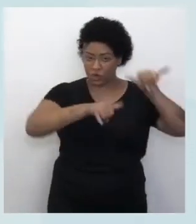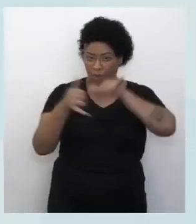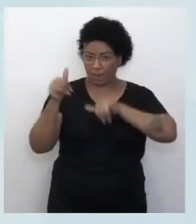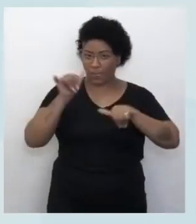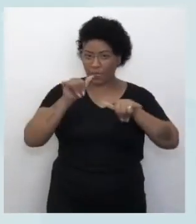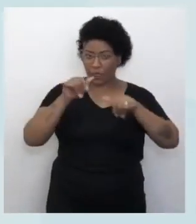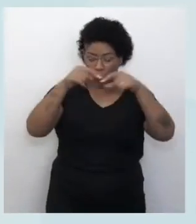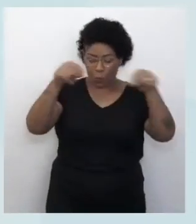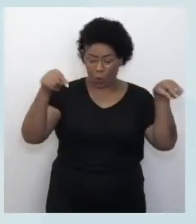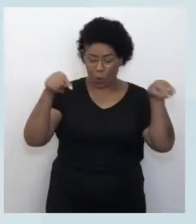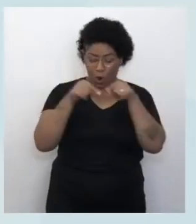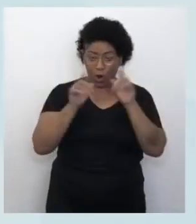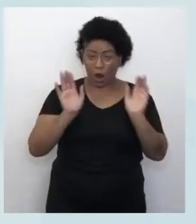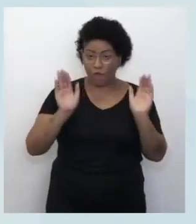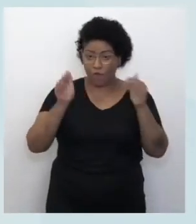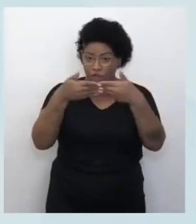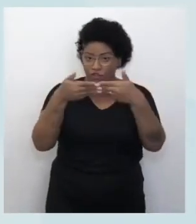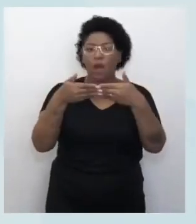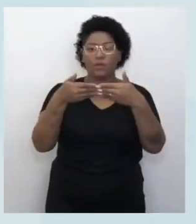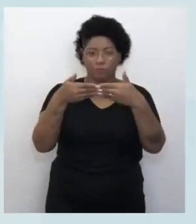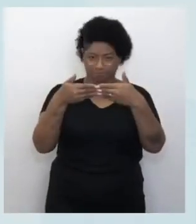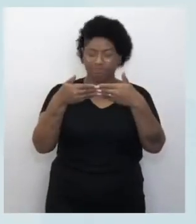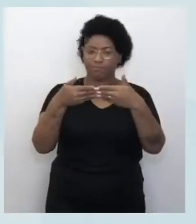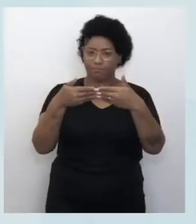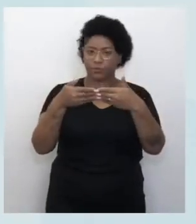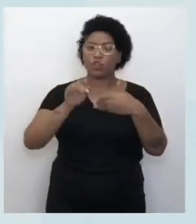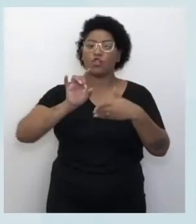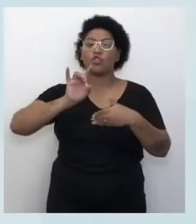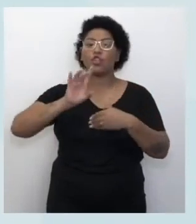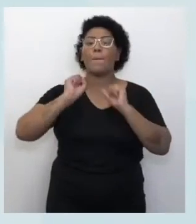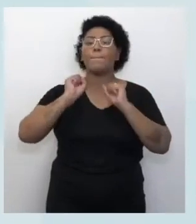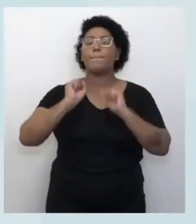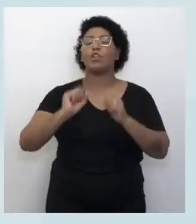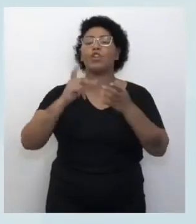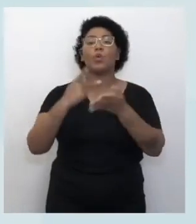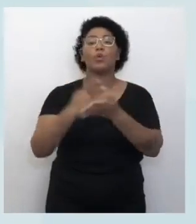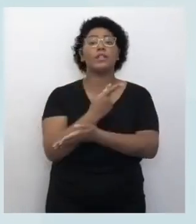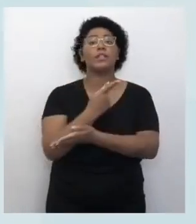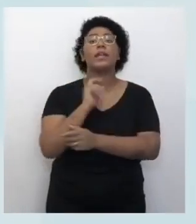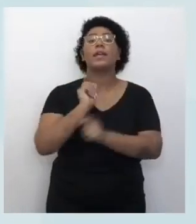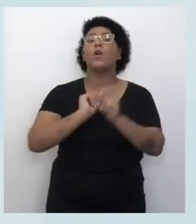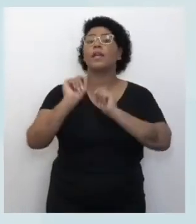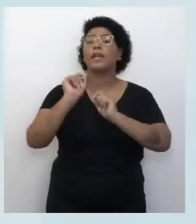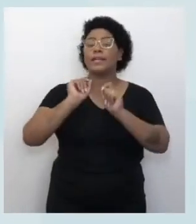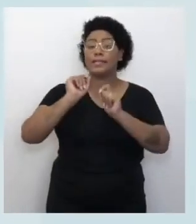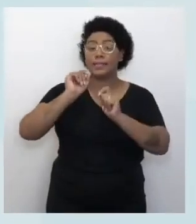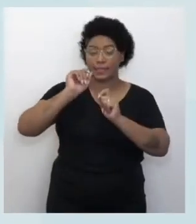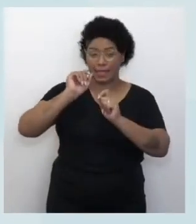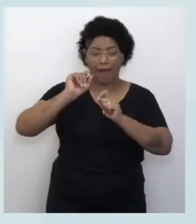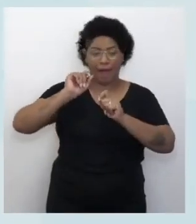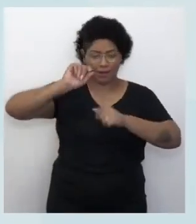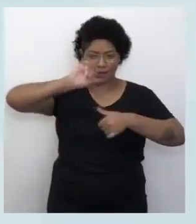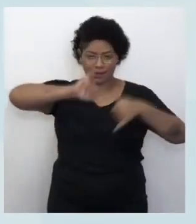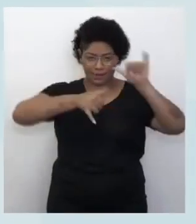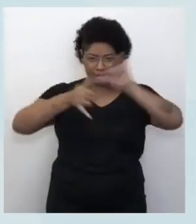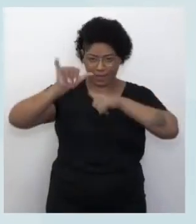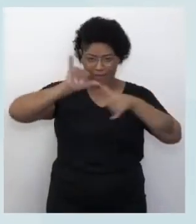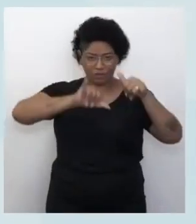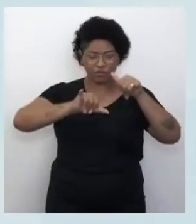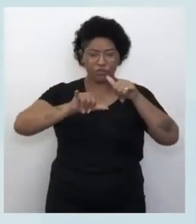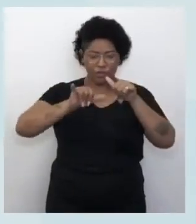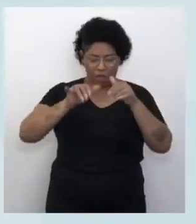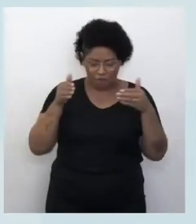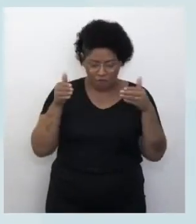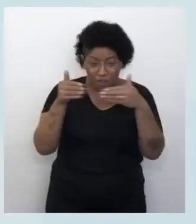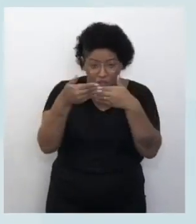fechado. Portanto, a lei de Lavoisier, ela só vai ocorrer se a reação química ocorrer dentro de um recipiente